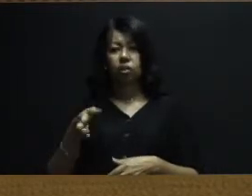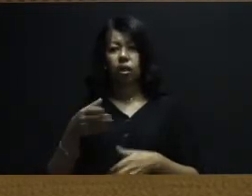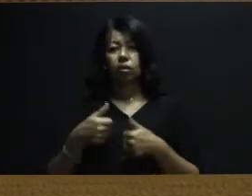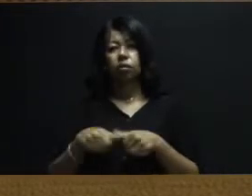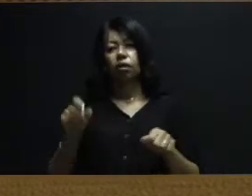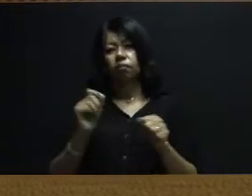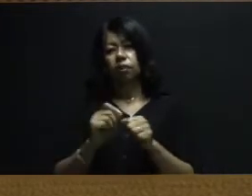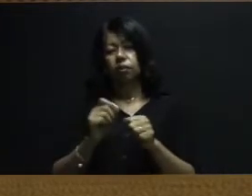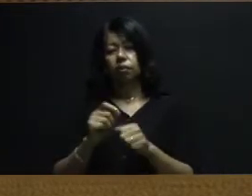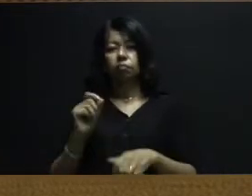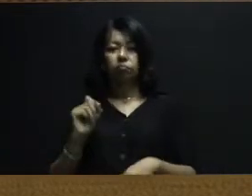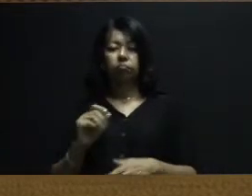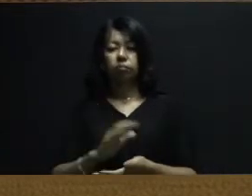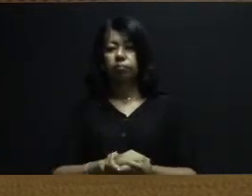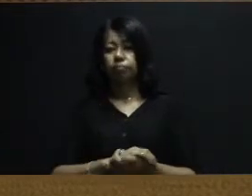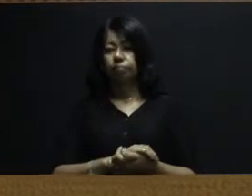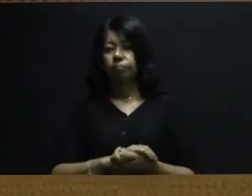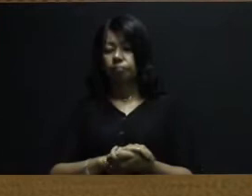fazendo isso.